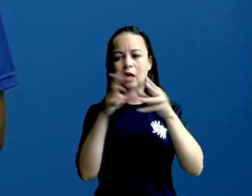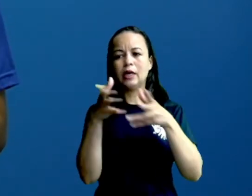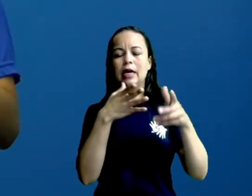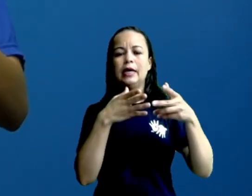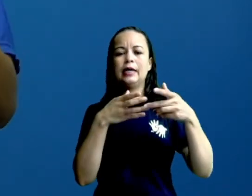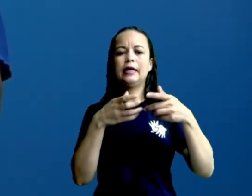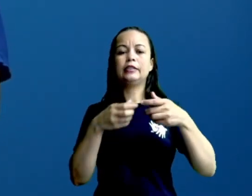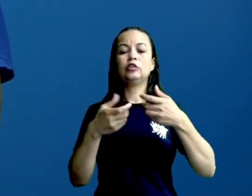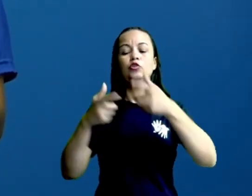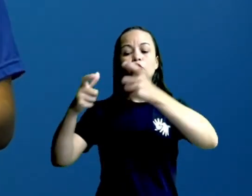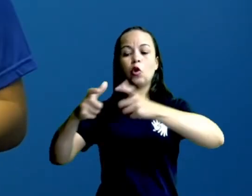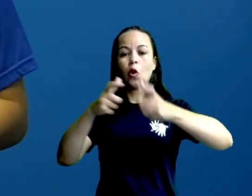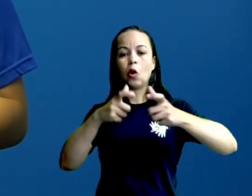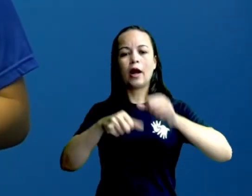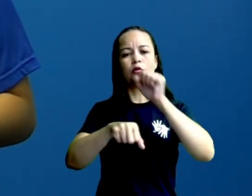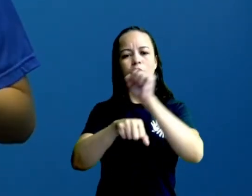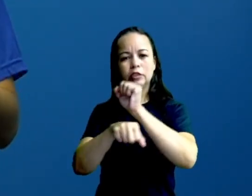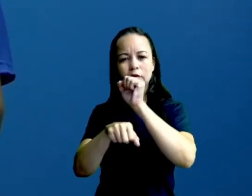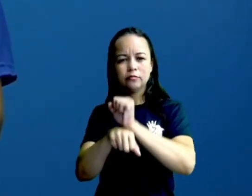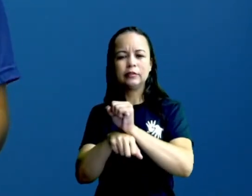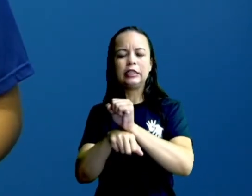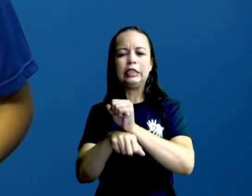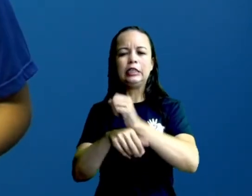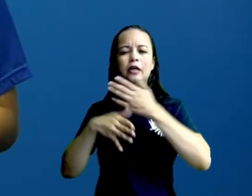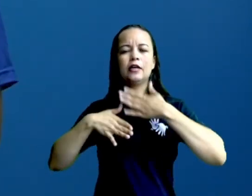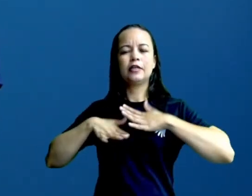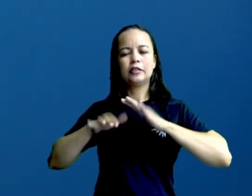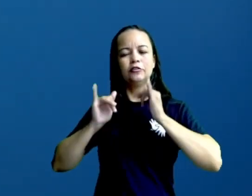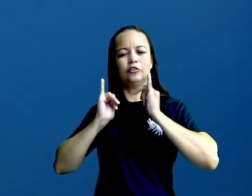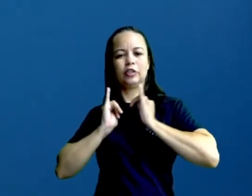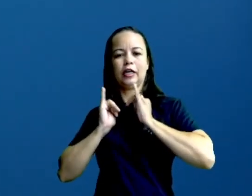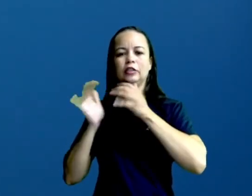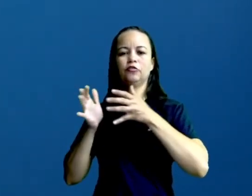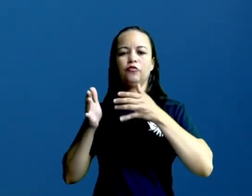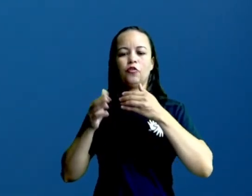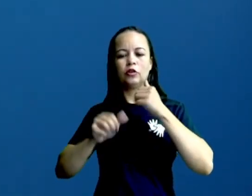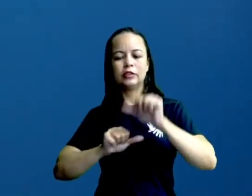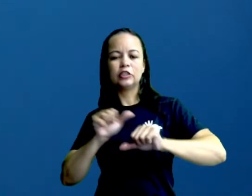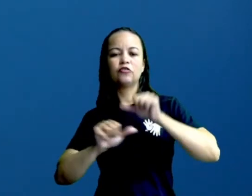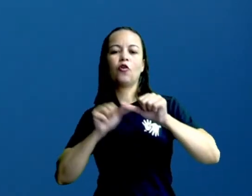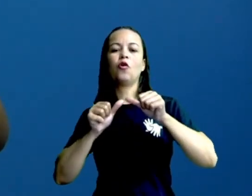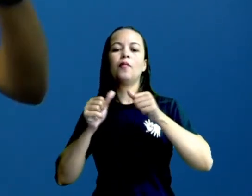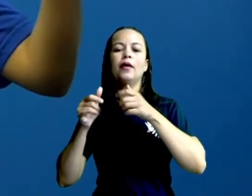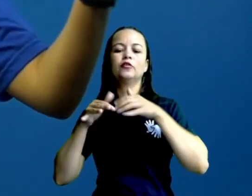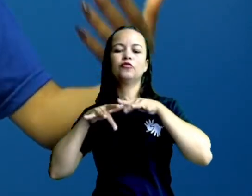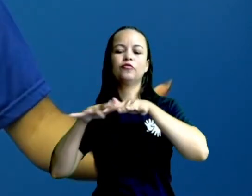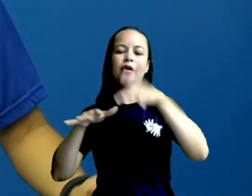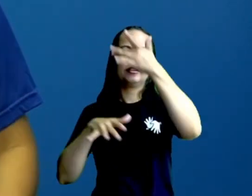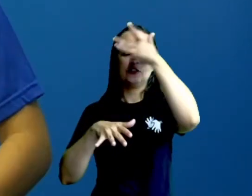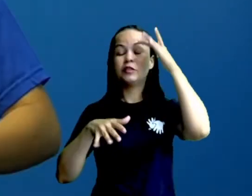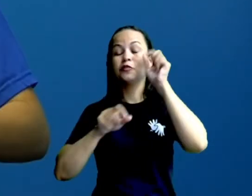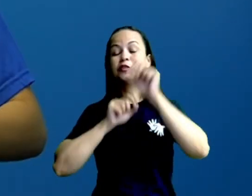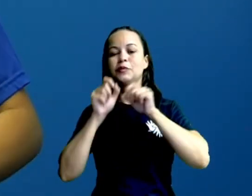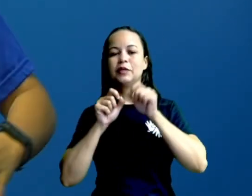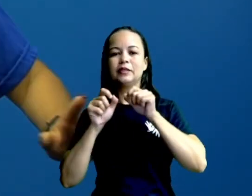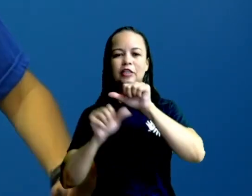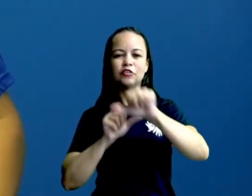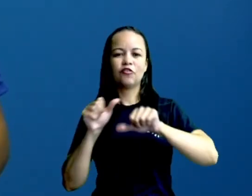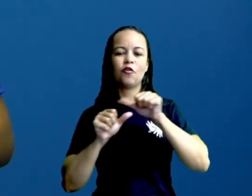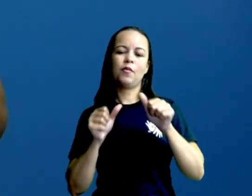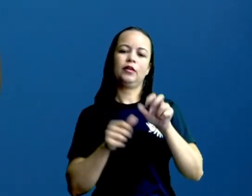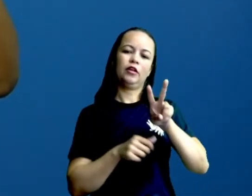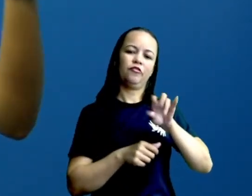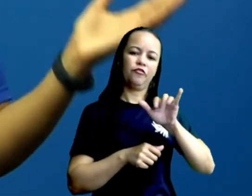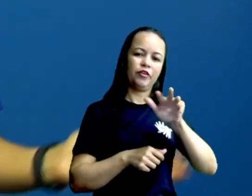pontos de descansos foram virando vilarejos, povoados, vilas e, por fim, cidades. Tudo isso